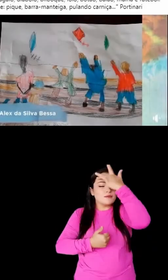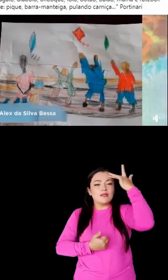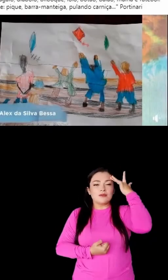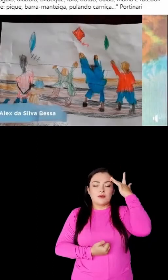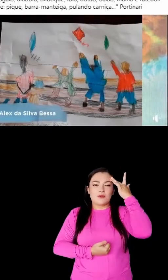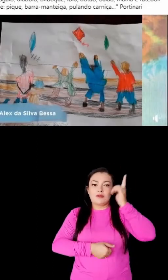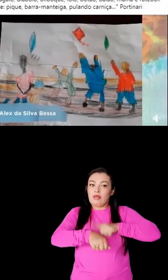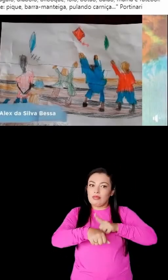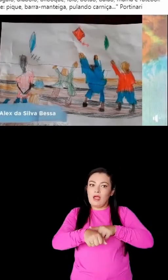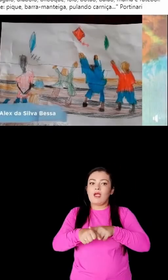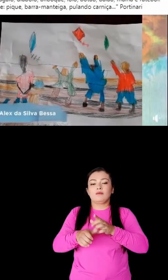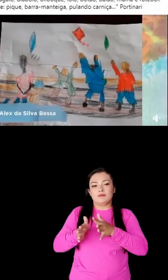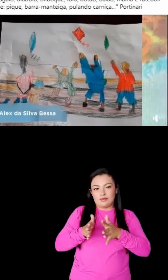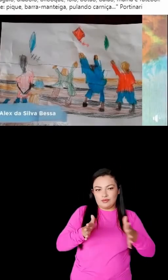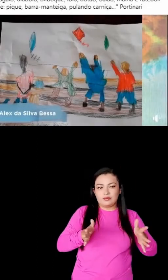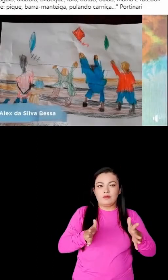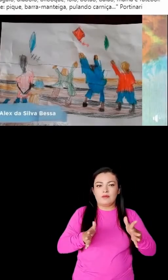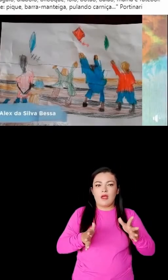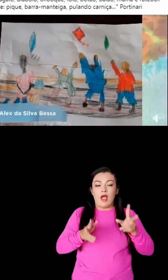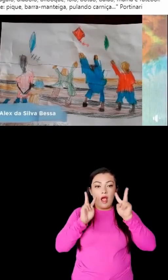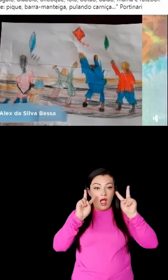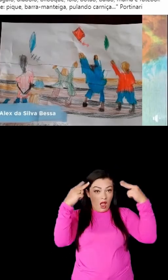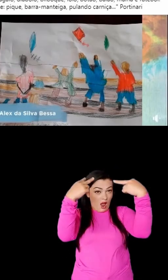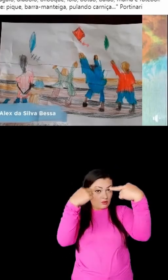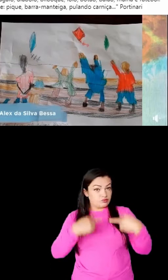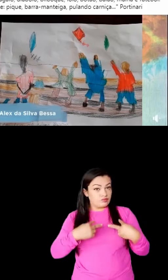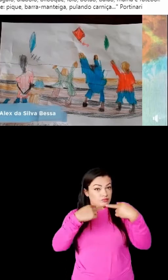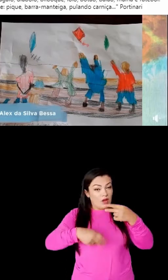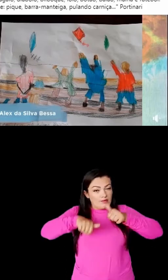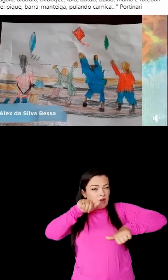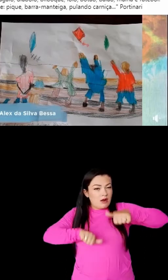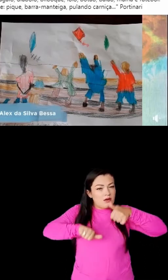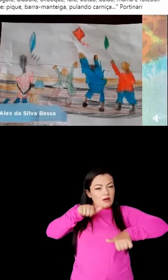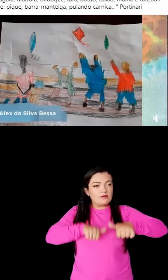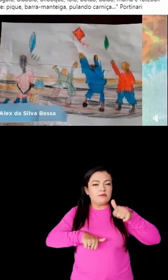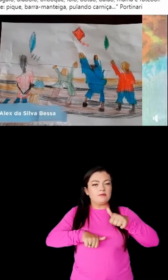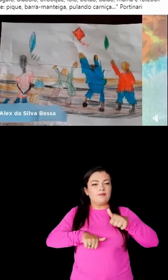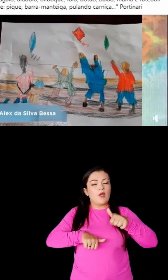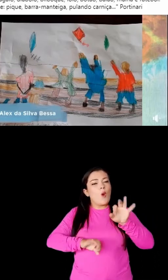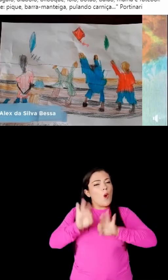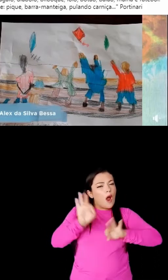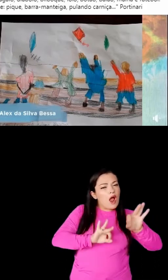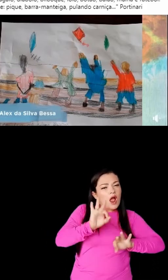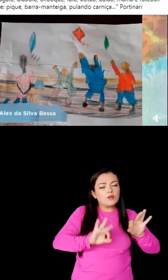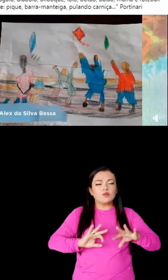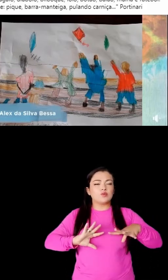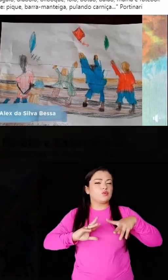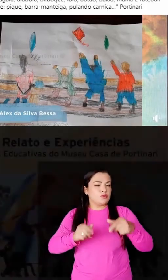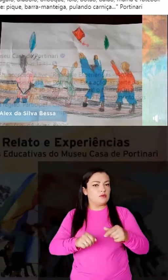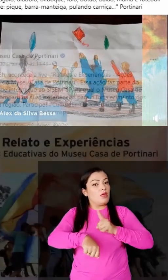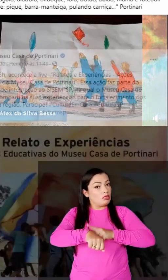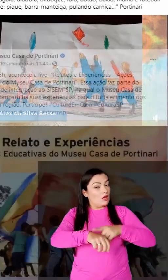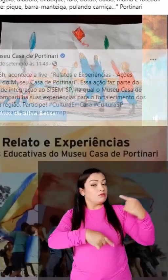Foi também um momento de introspecção, de olhar para dentro do museu e reorganizar o seu espaço.